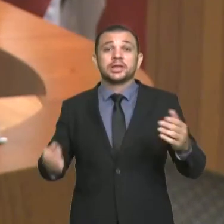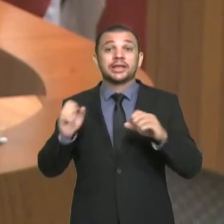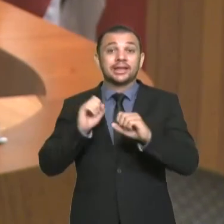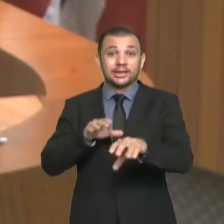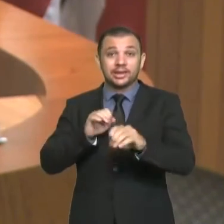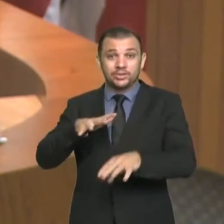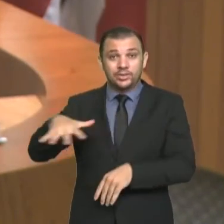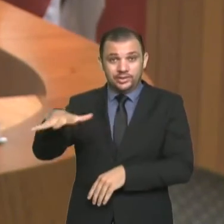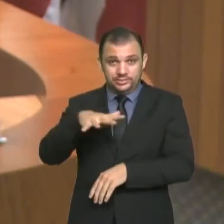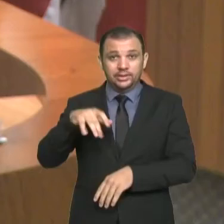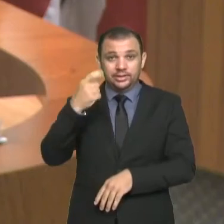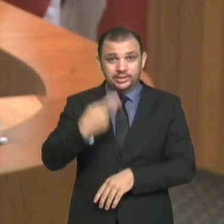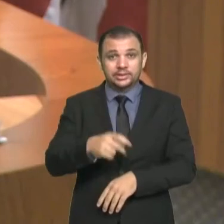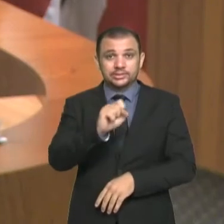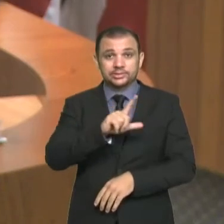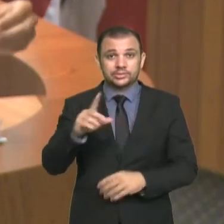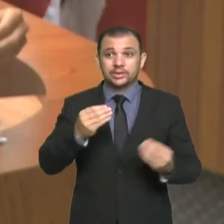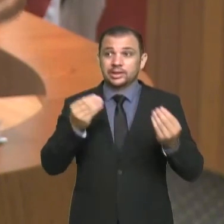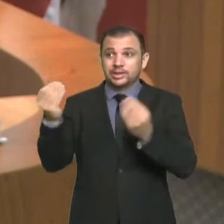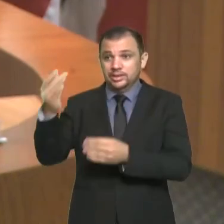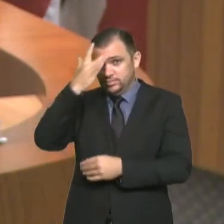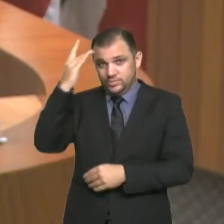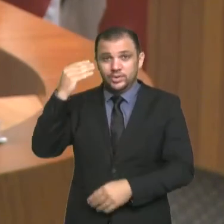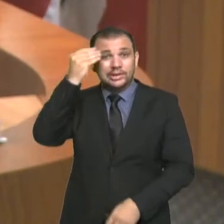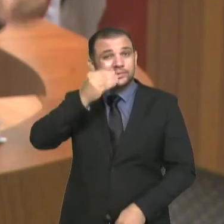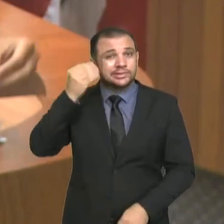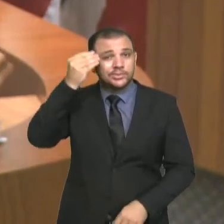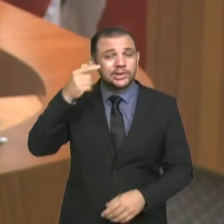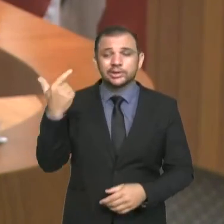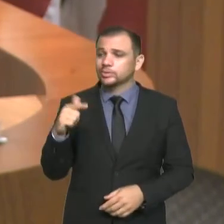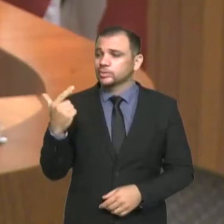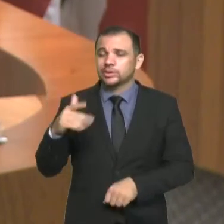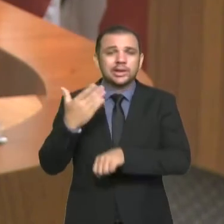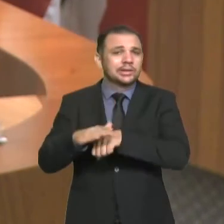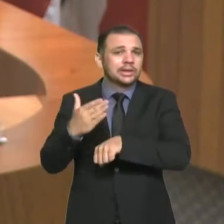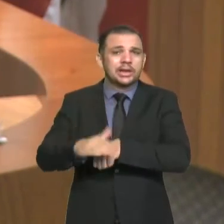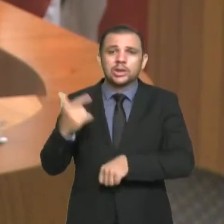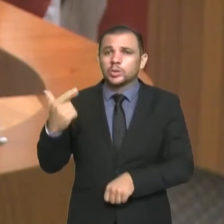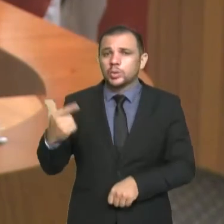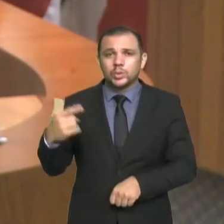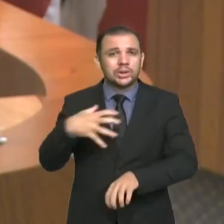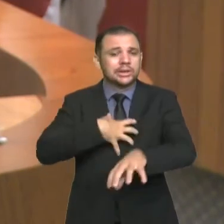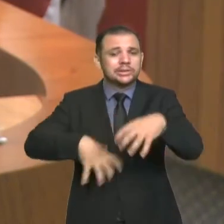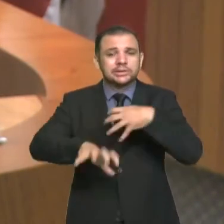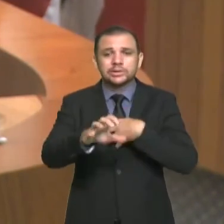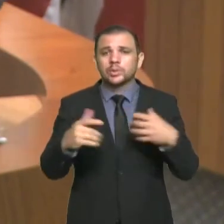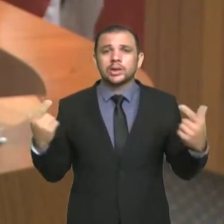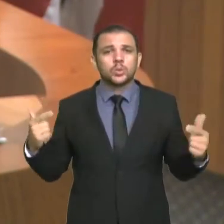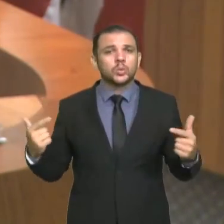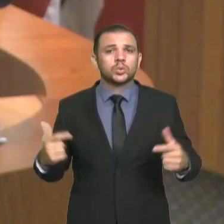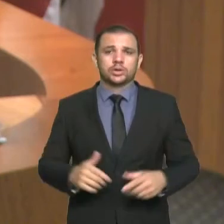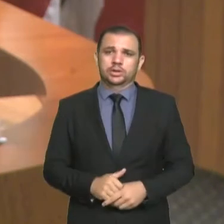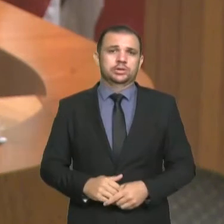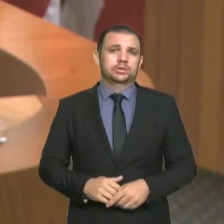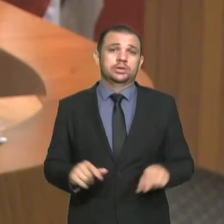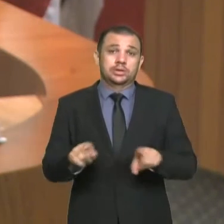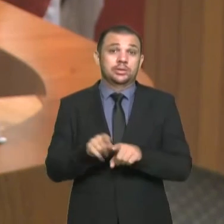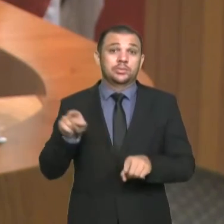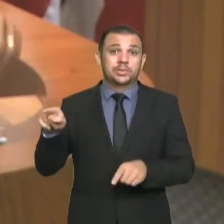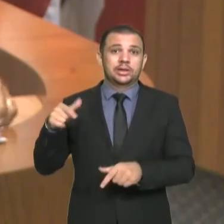está na mão de pessoas inexperientes, despreparadas, insensíveis e que atuam